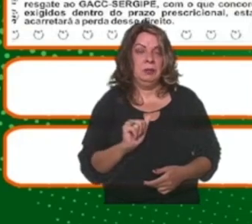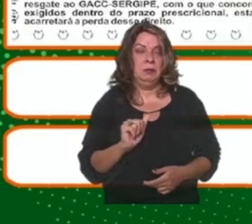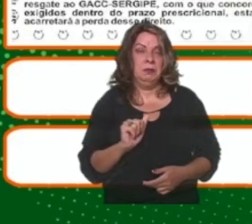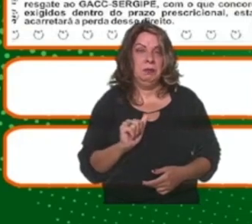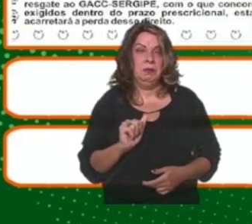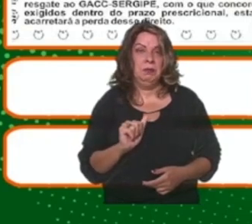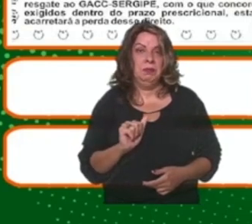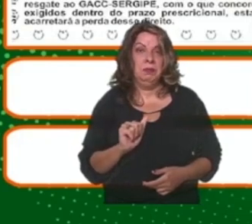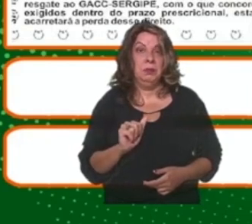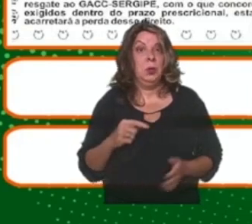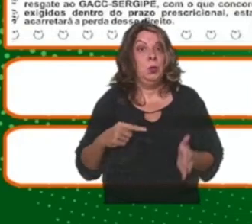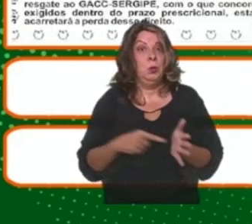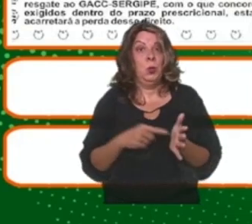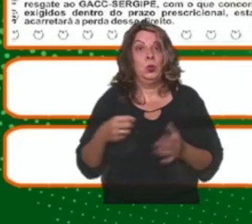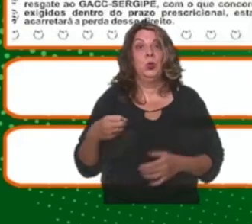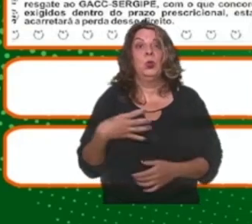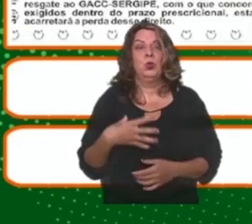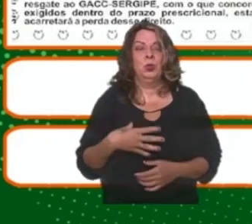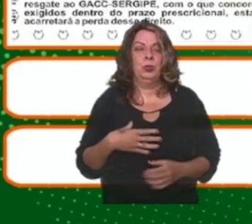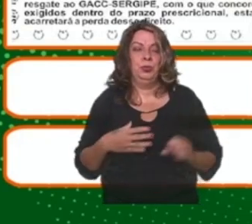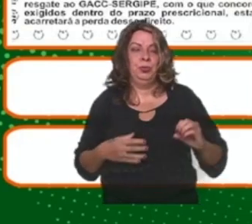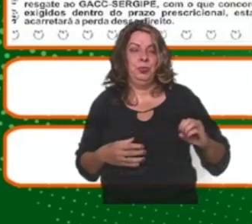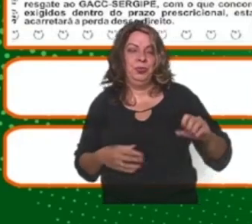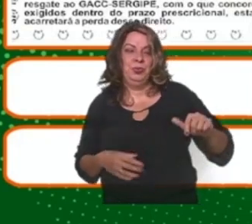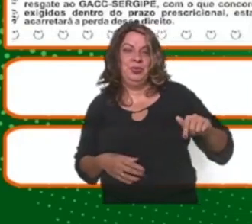Regional Ponto Novo.